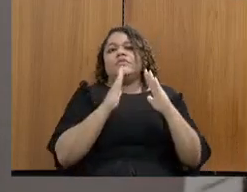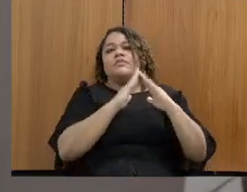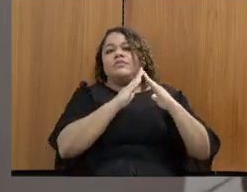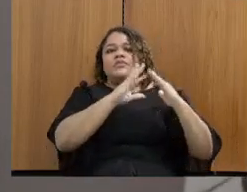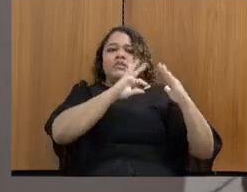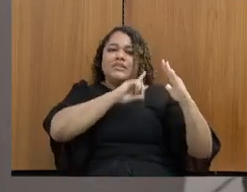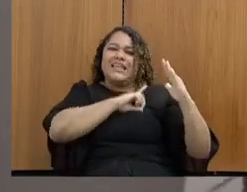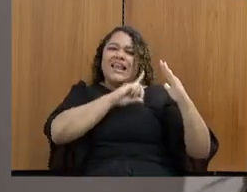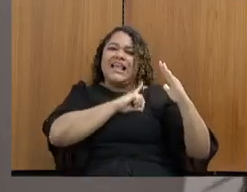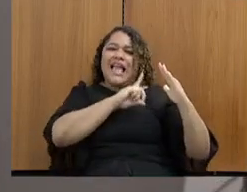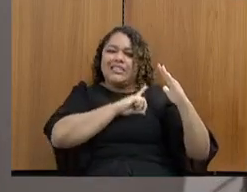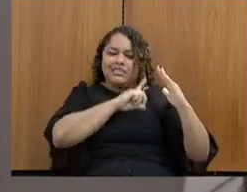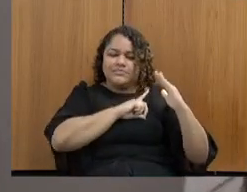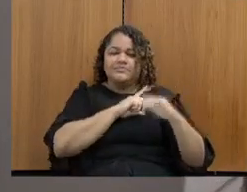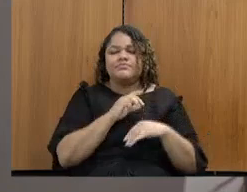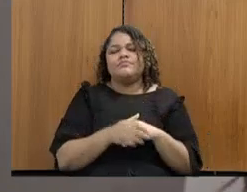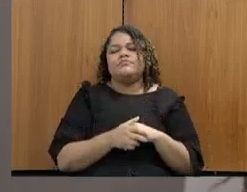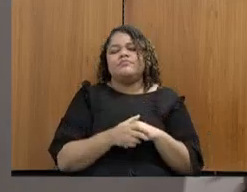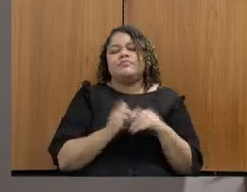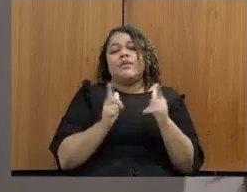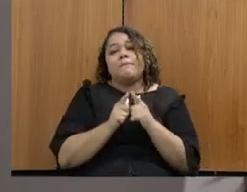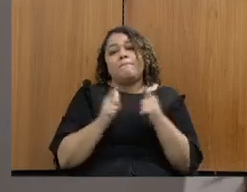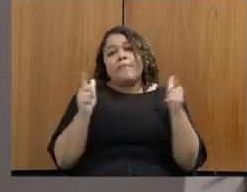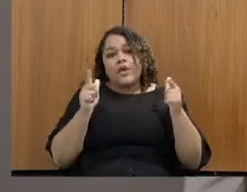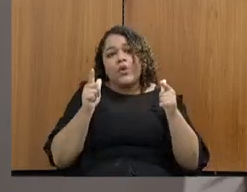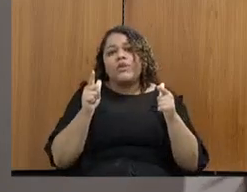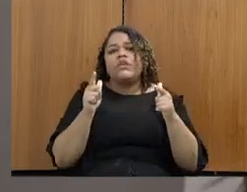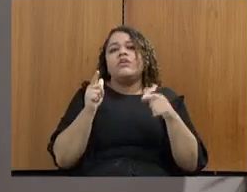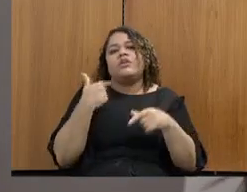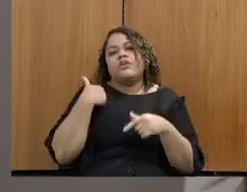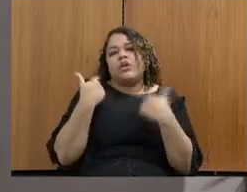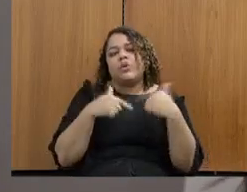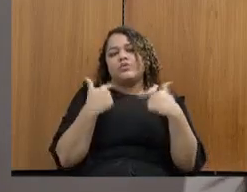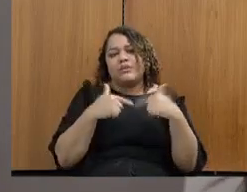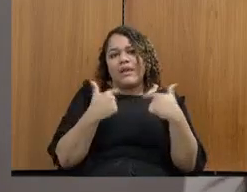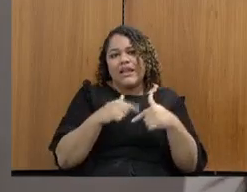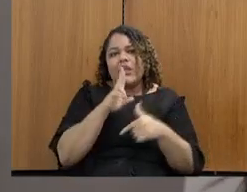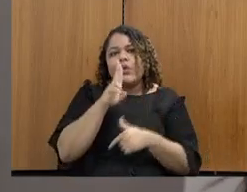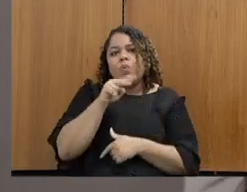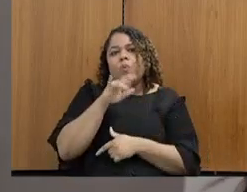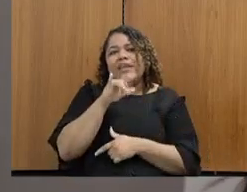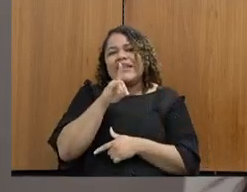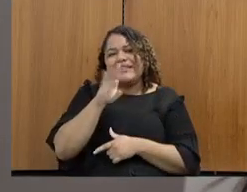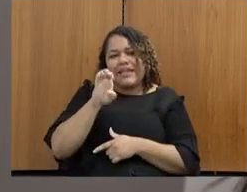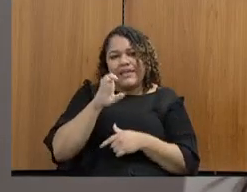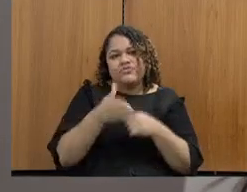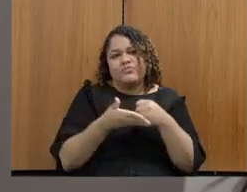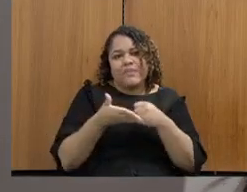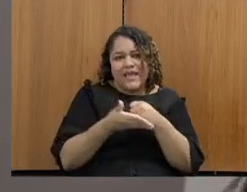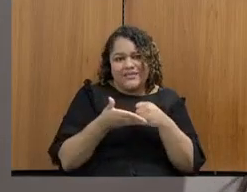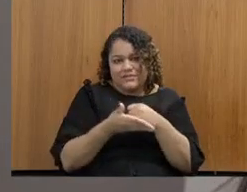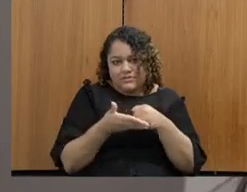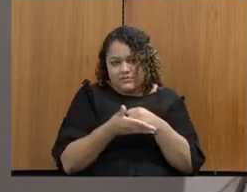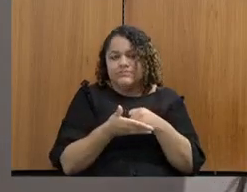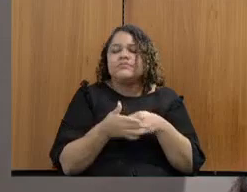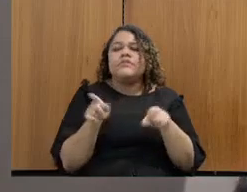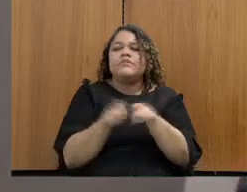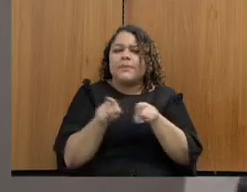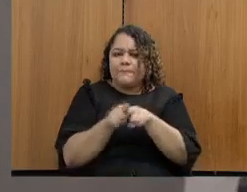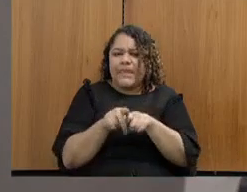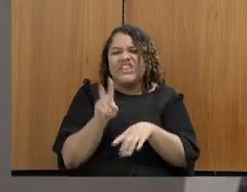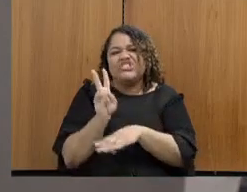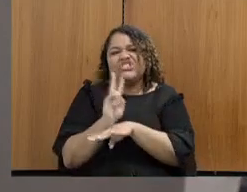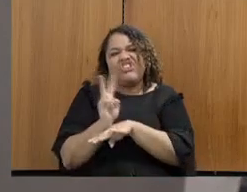trabalhei unidades É de base né trabalhei também funções de chefia de assessoramento ao longo